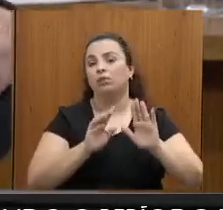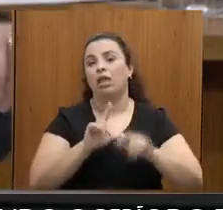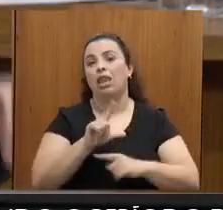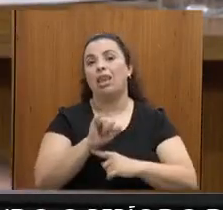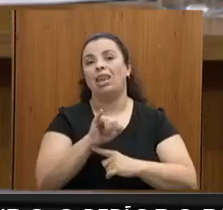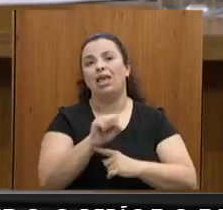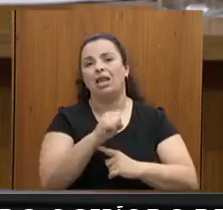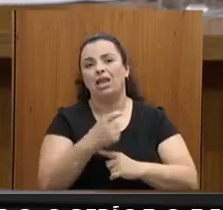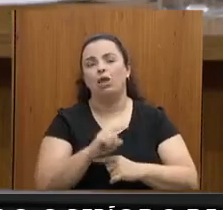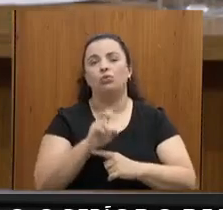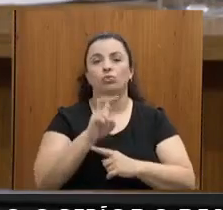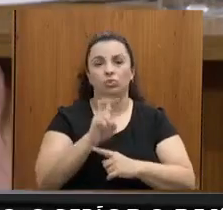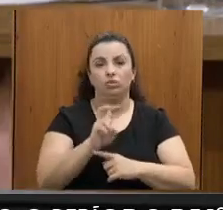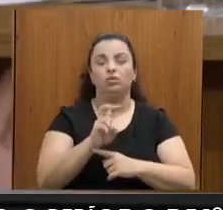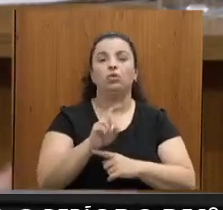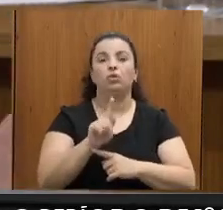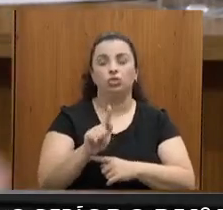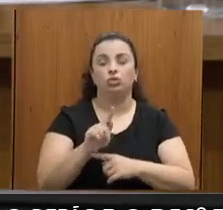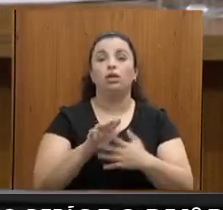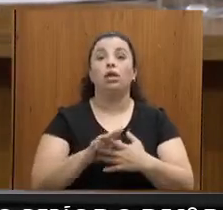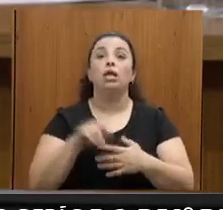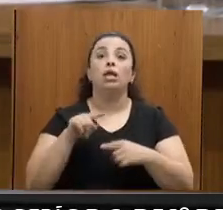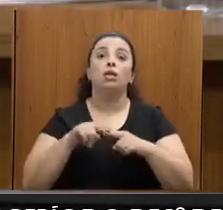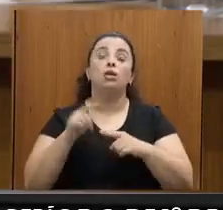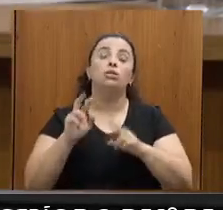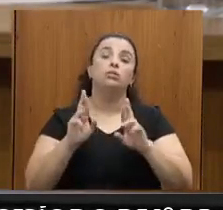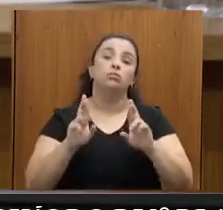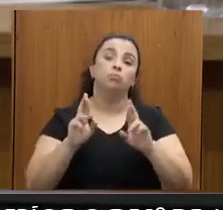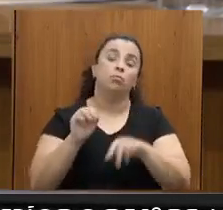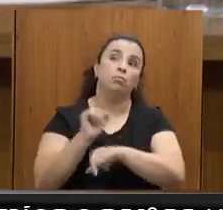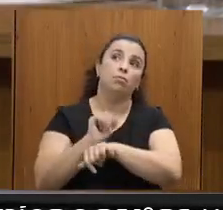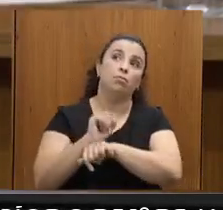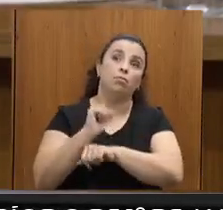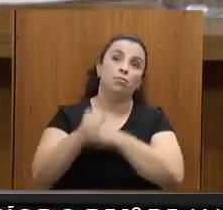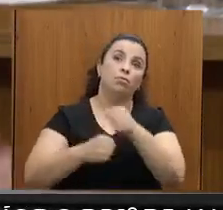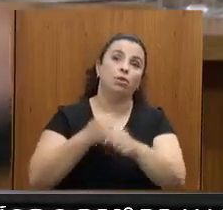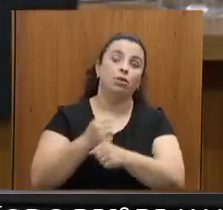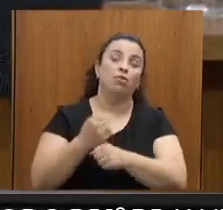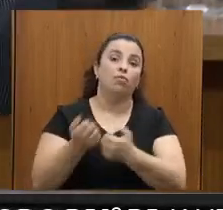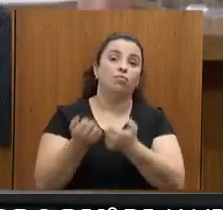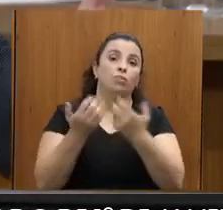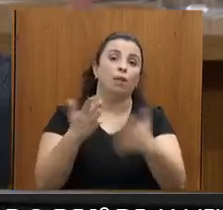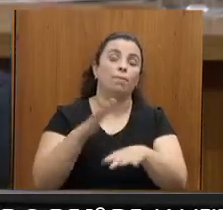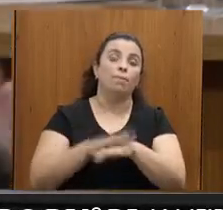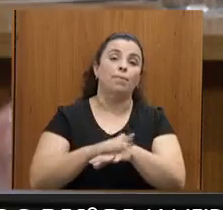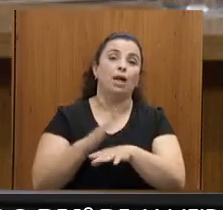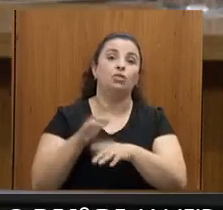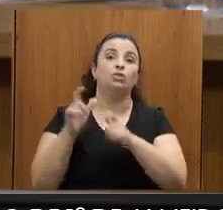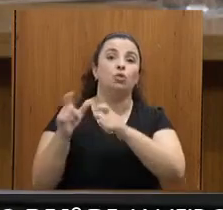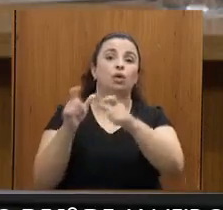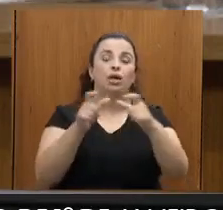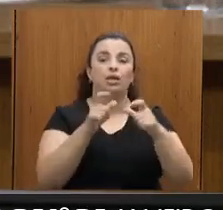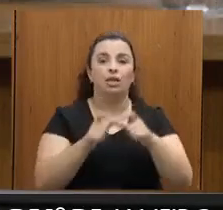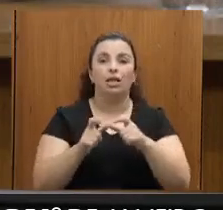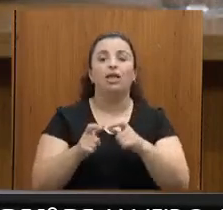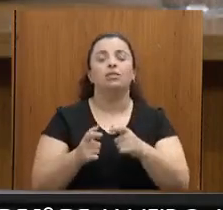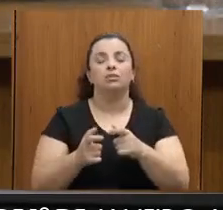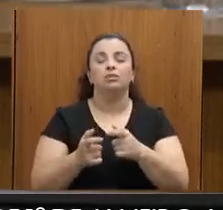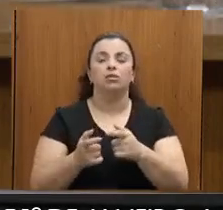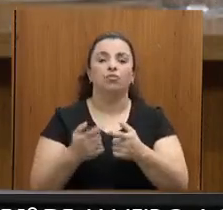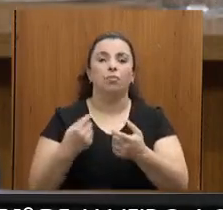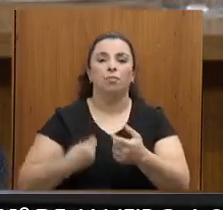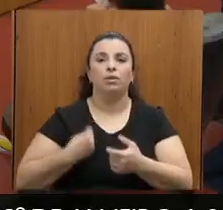partir do que tivemos nesse leilão. Então, esperamos que, no próximo ano, a gente possa trazer mais localidades para serem contempladas.